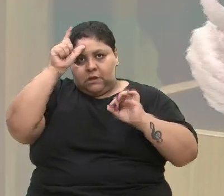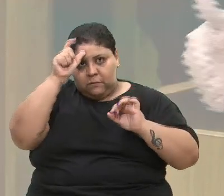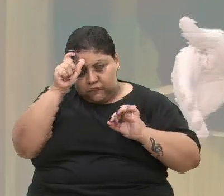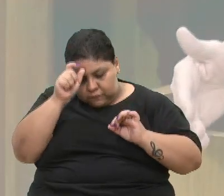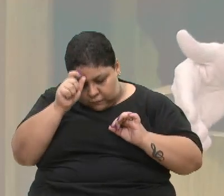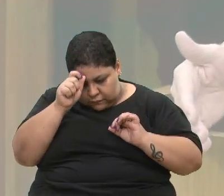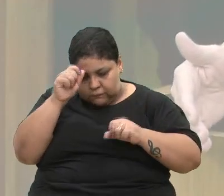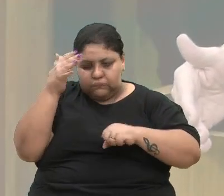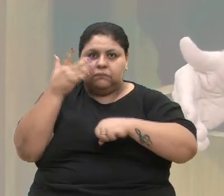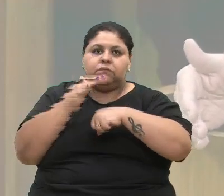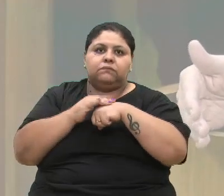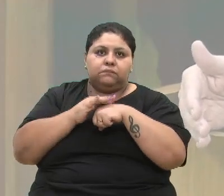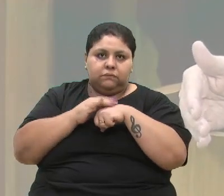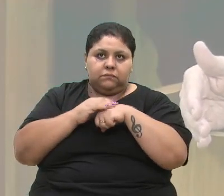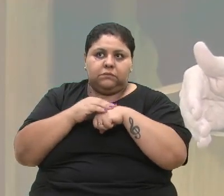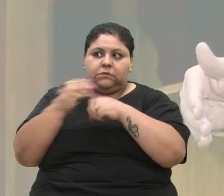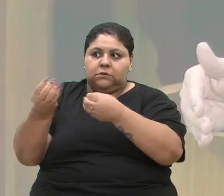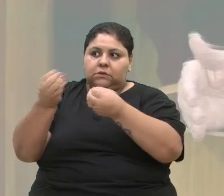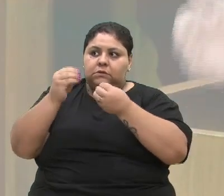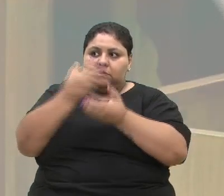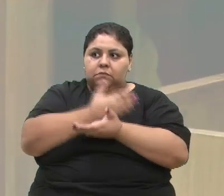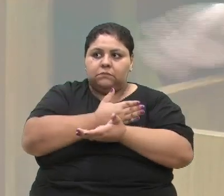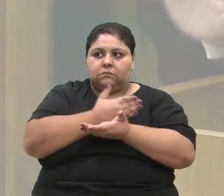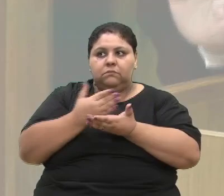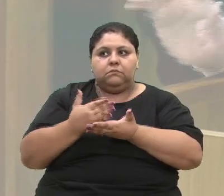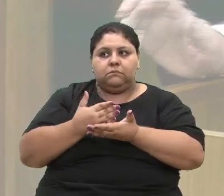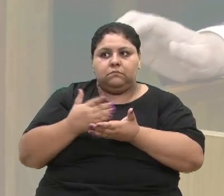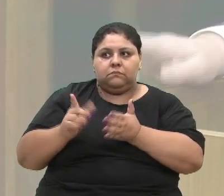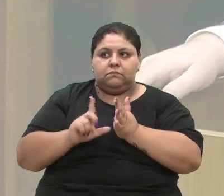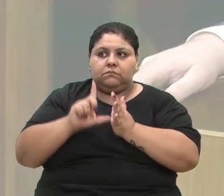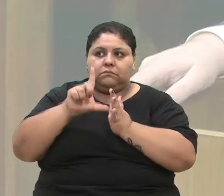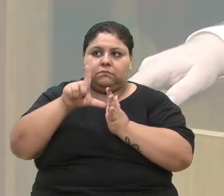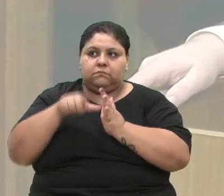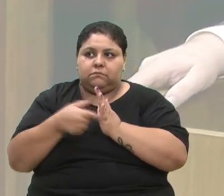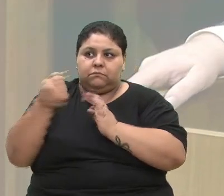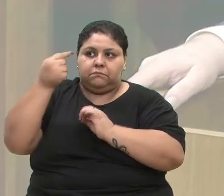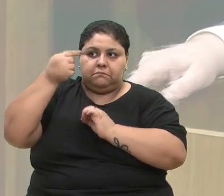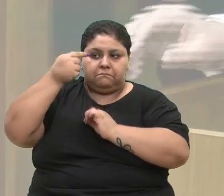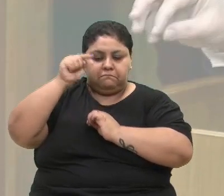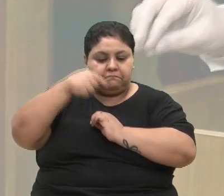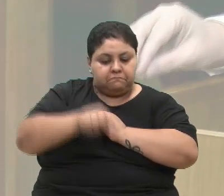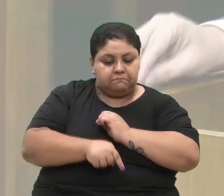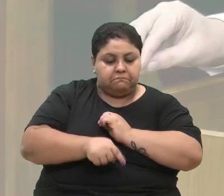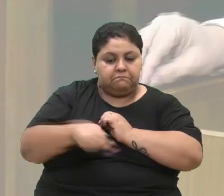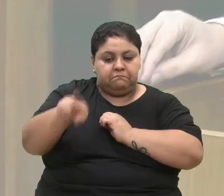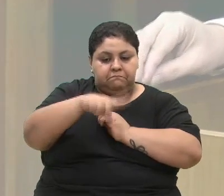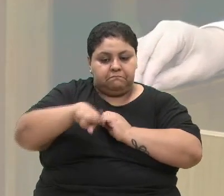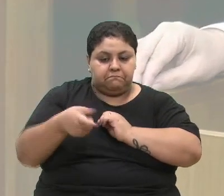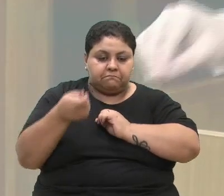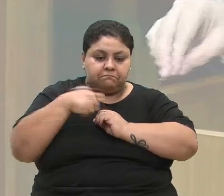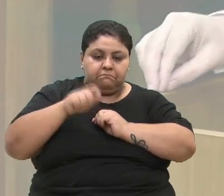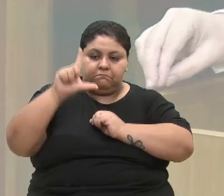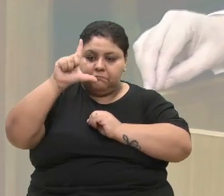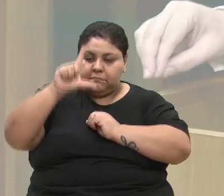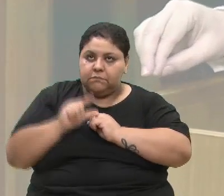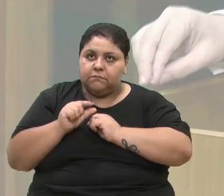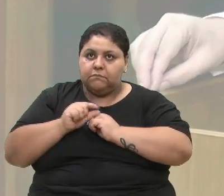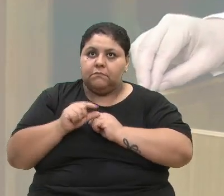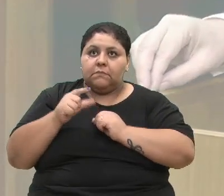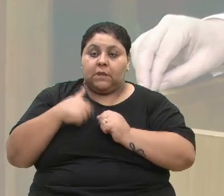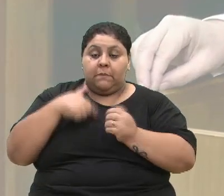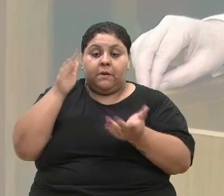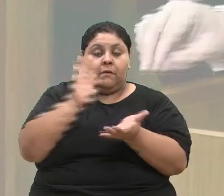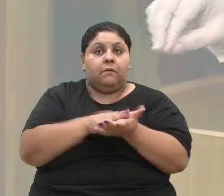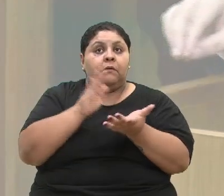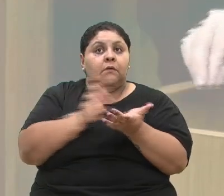trazer procedimentos iniciais e depois aprofundar. Então, nós precisamos reduzir o fluxo, e a minha proposta